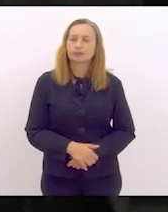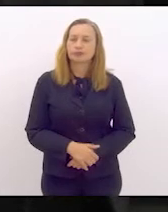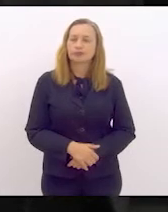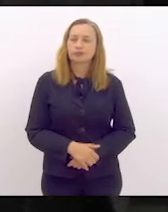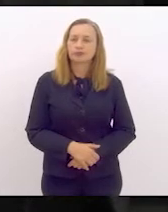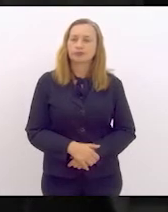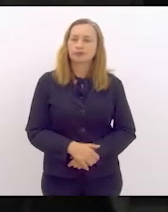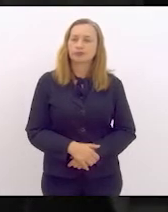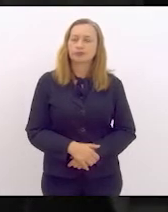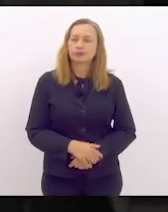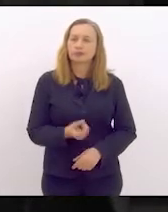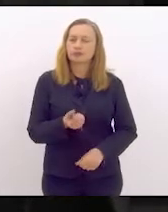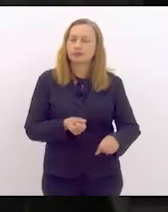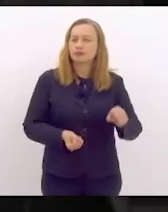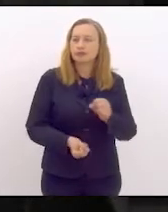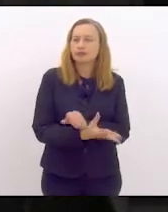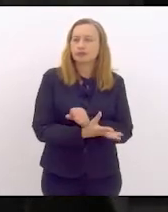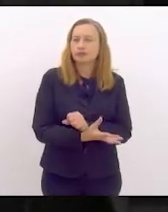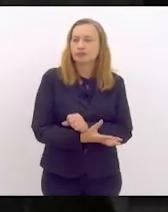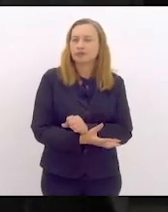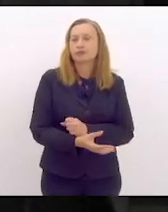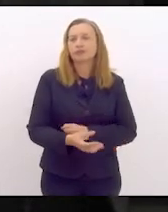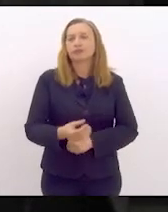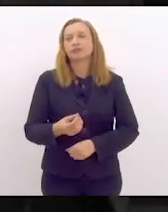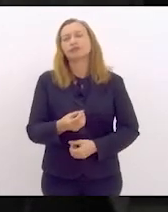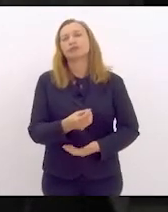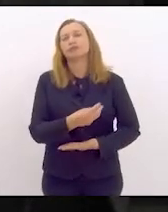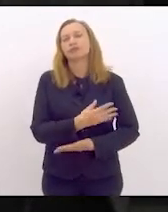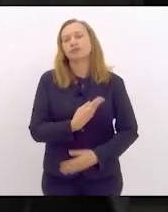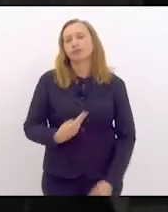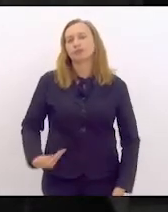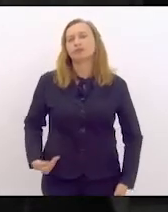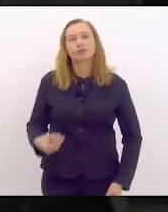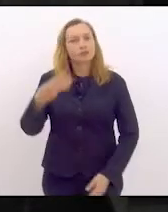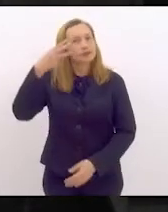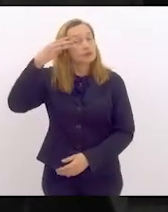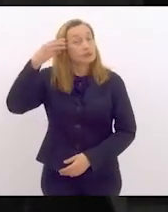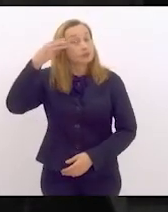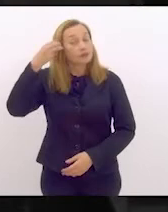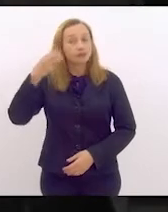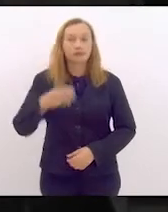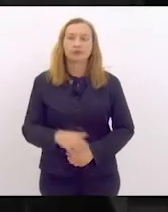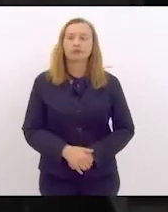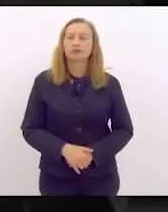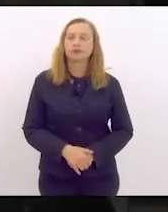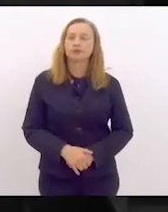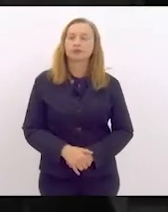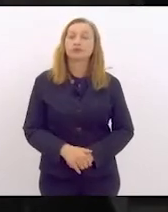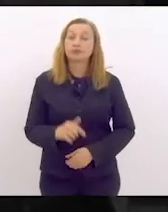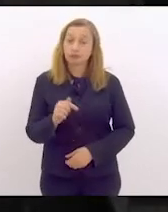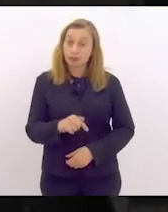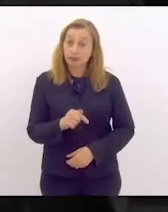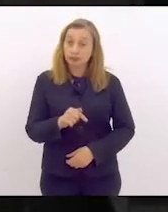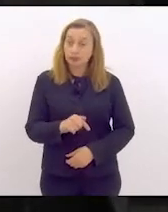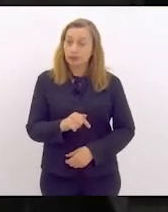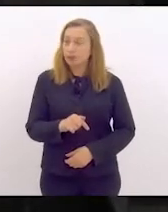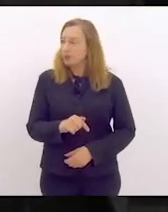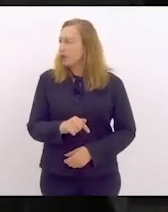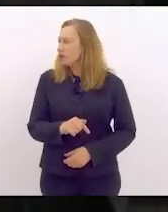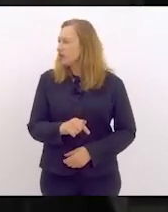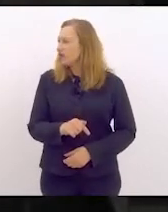corrupção no governo Wilson Witzel e que propiciou que este parlamento